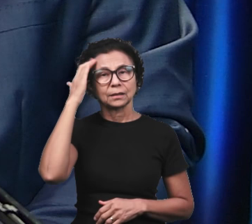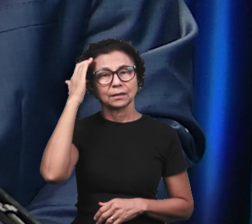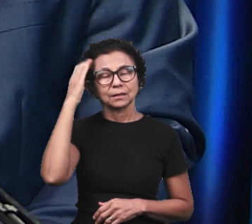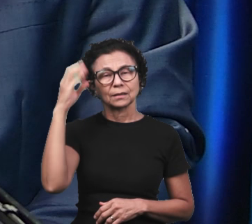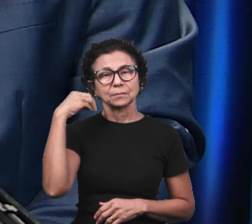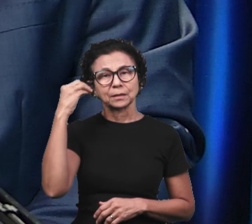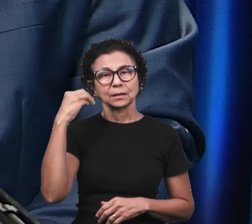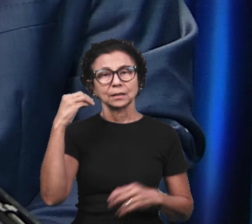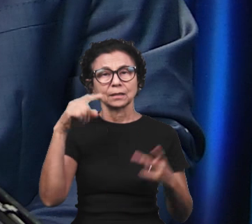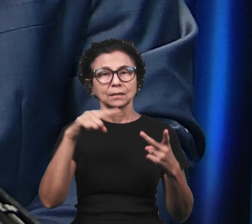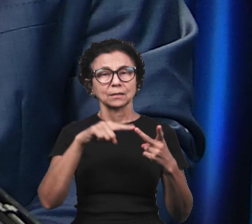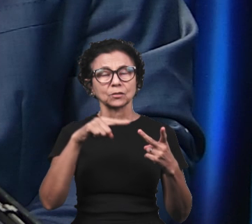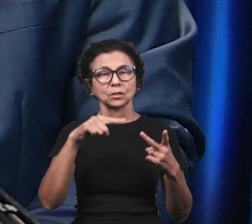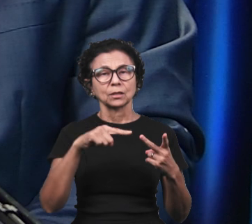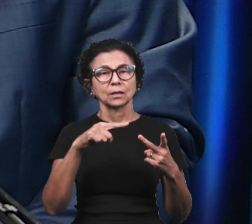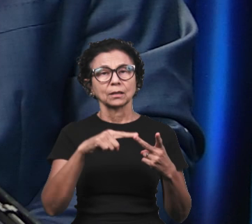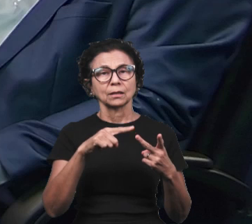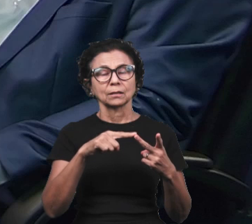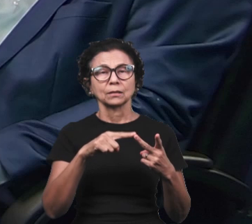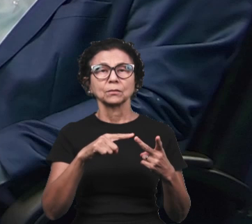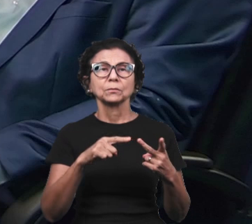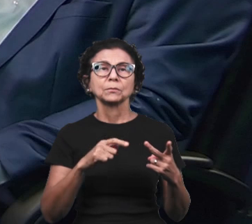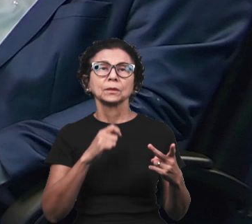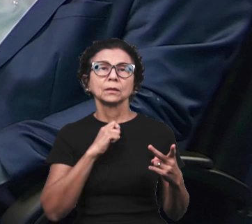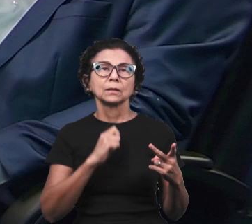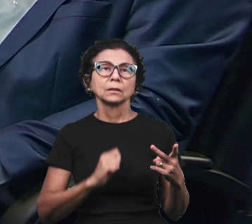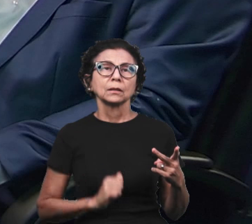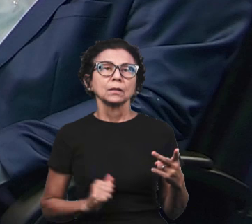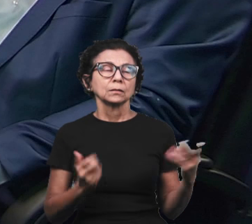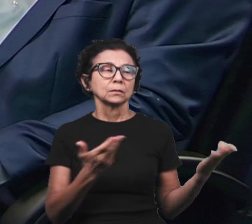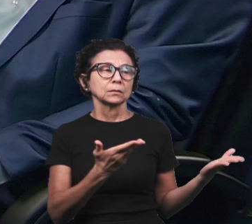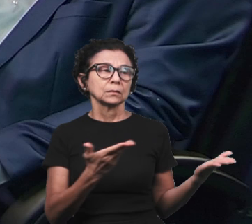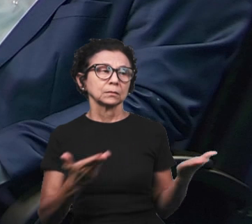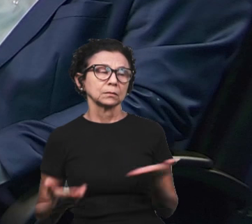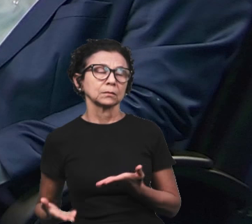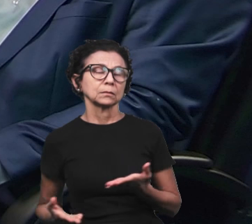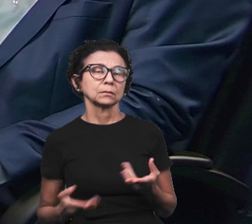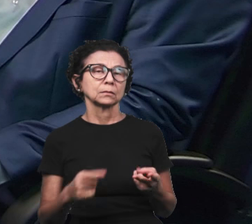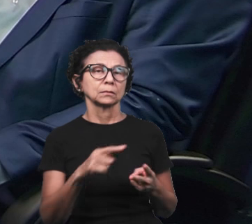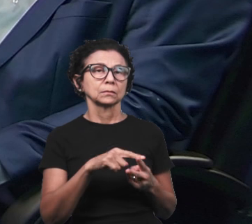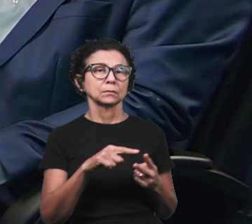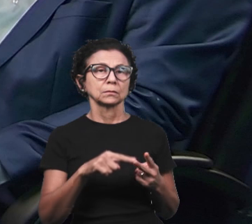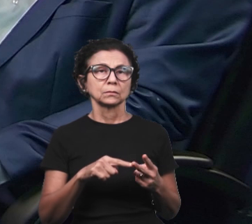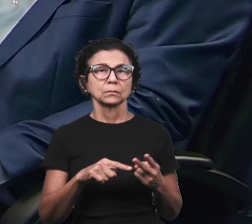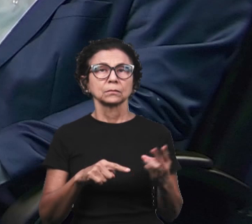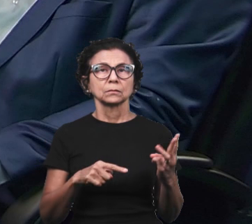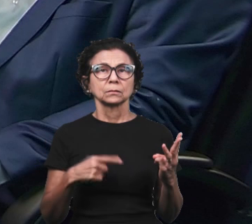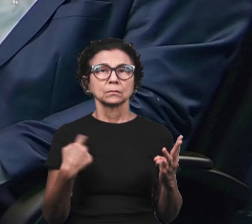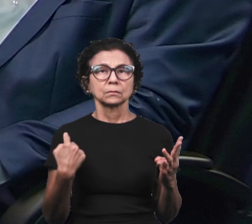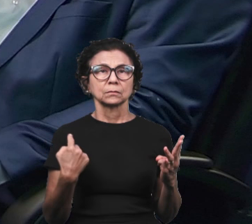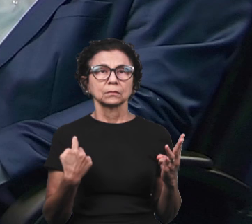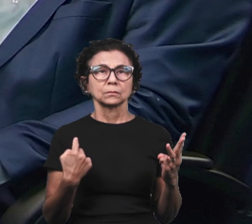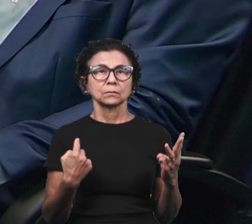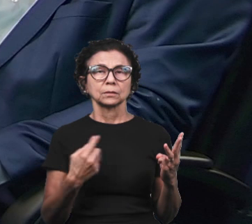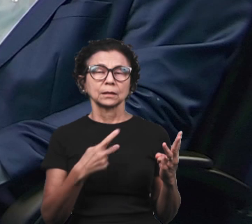estamos aqui à mesa com os nossos companheiros, pastor Elcio, pastor Lúcio, pastor